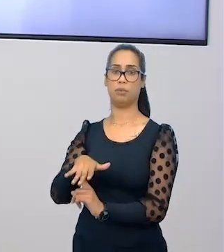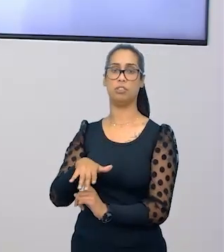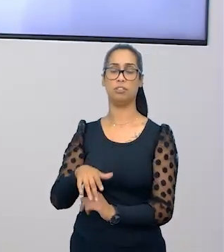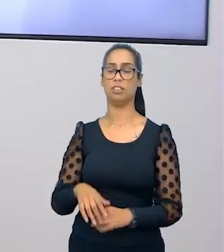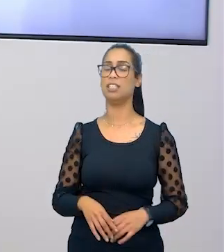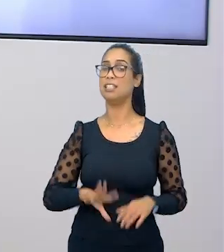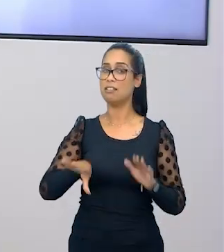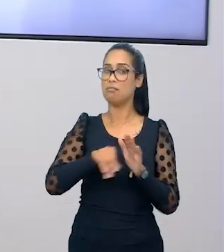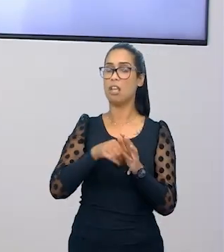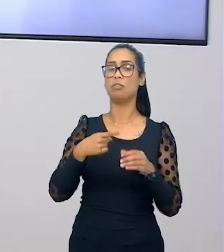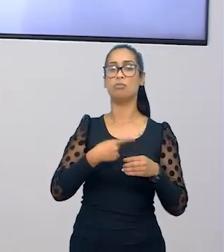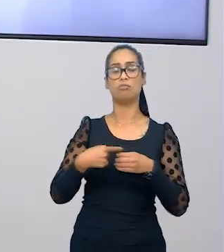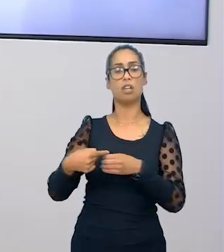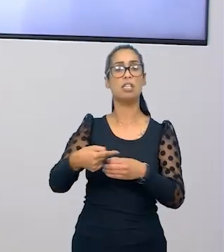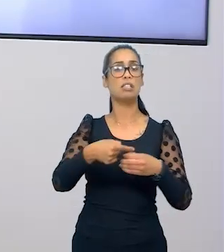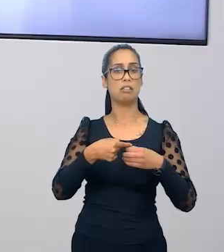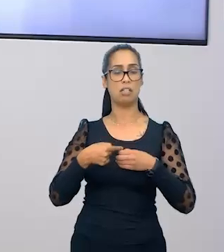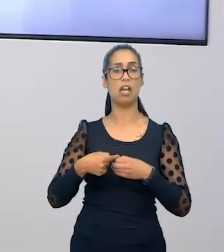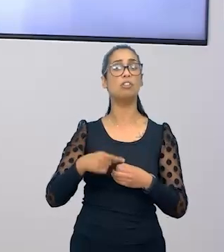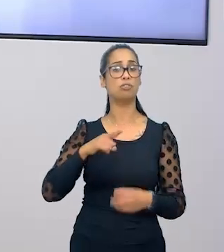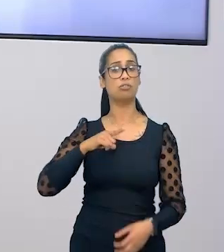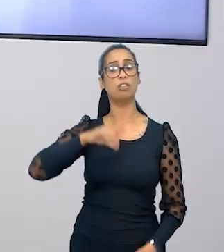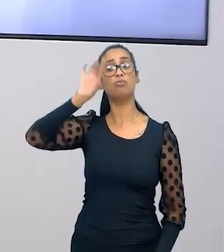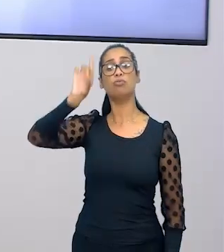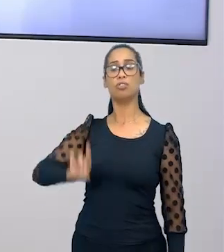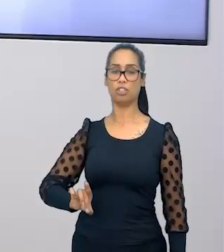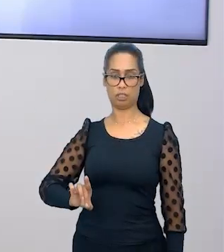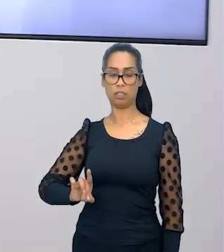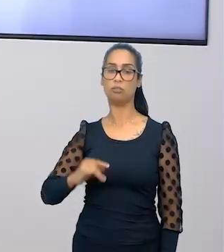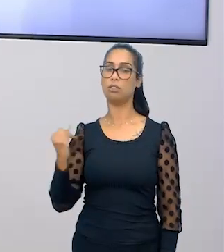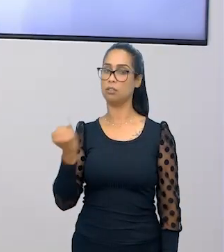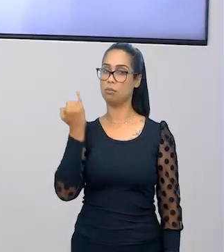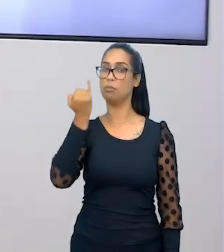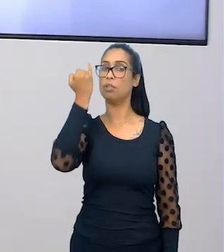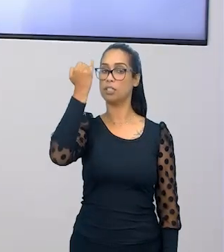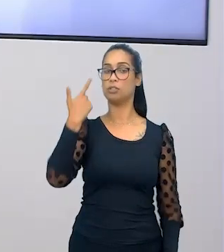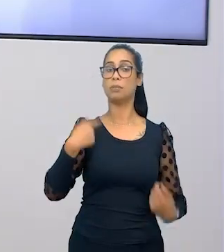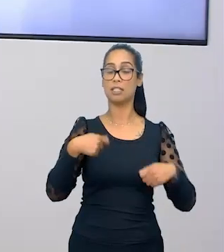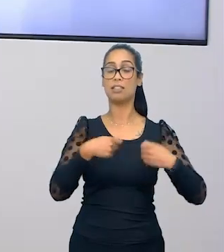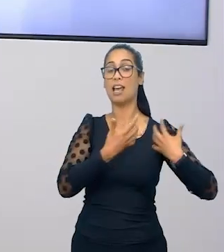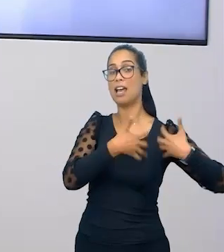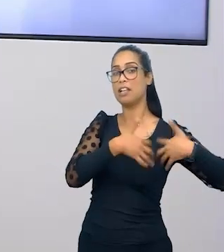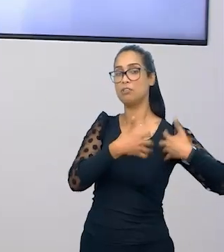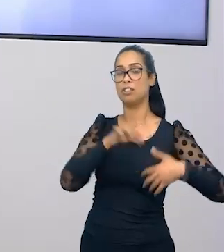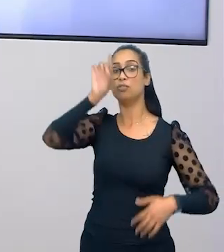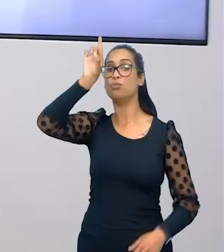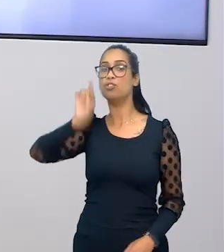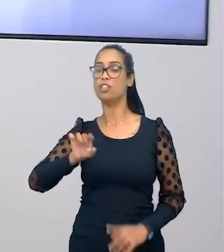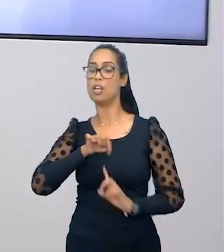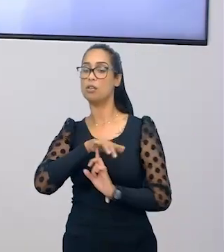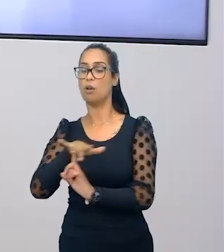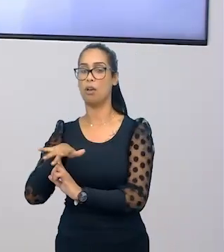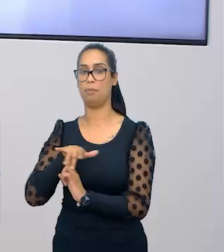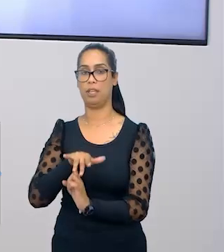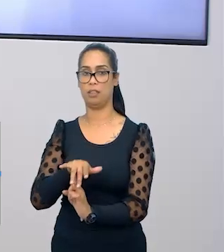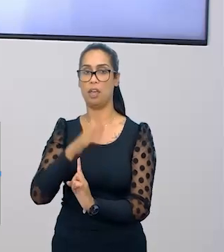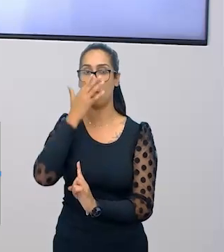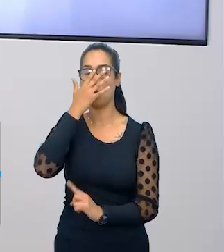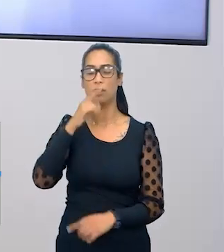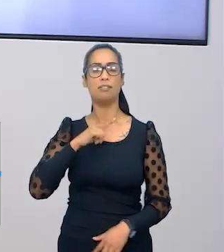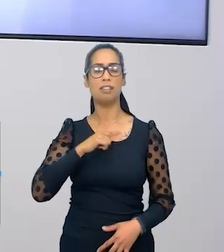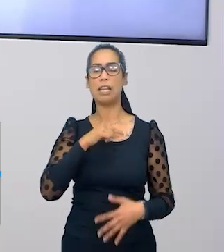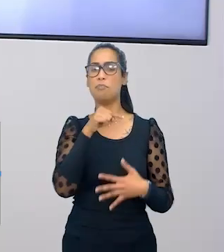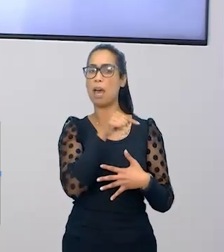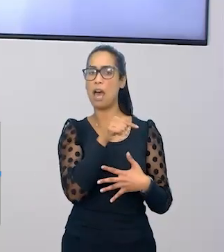ambiental e o cidadão também tem direito, então pensar também nisso. Então, assim, são vários